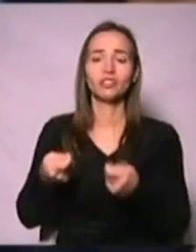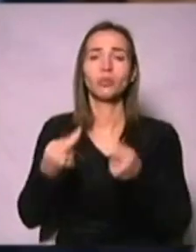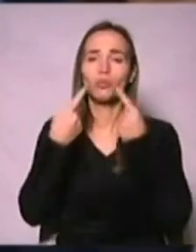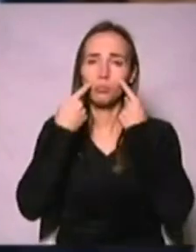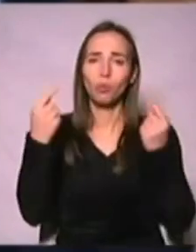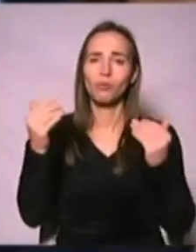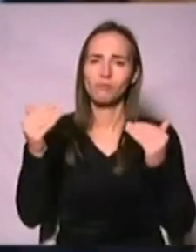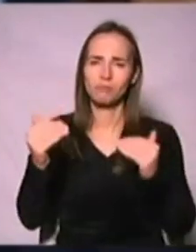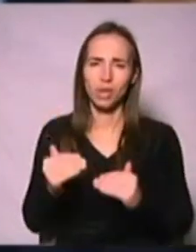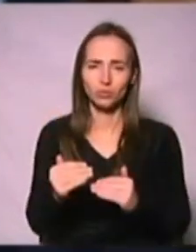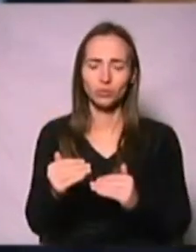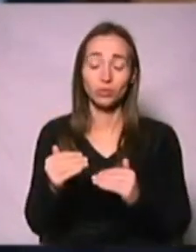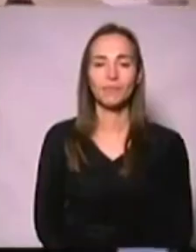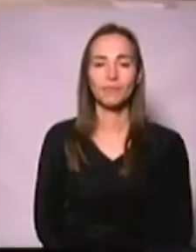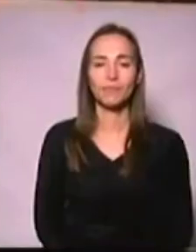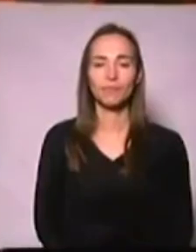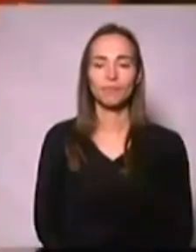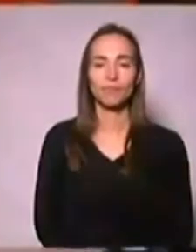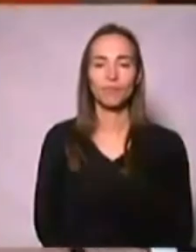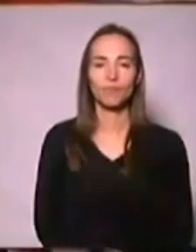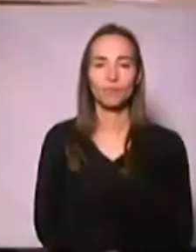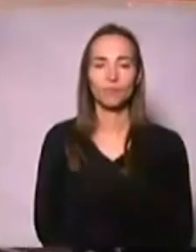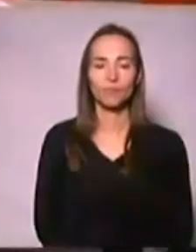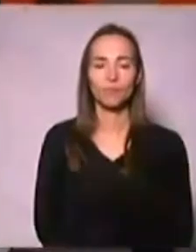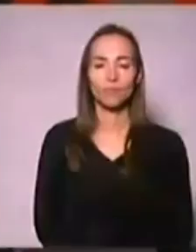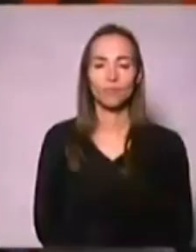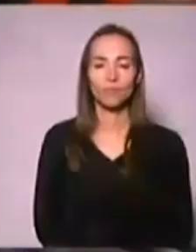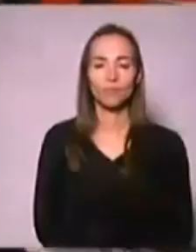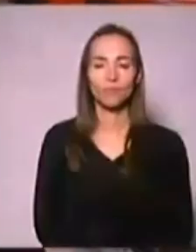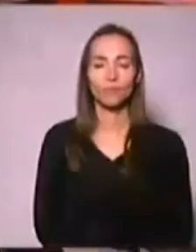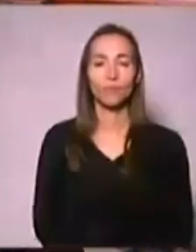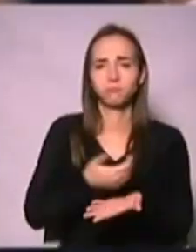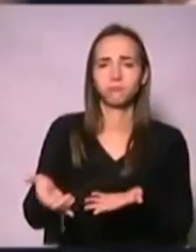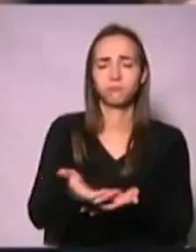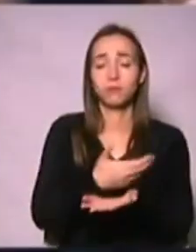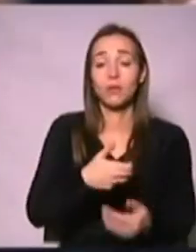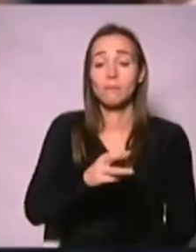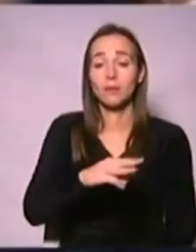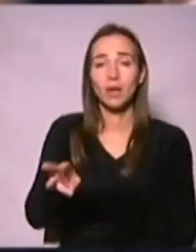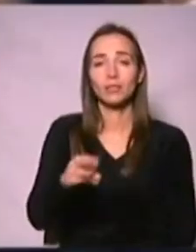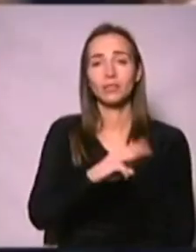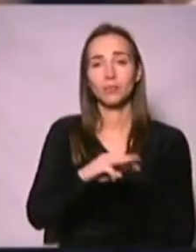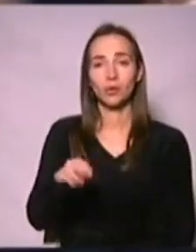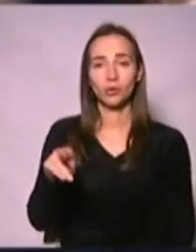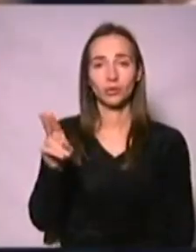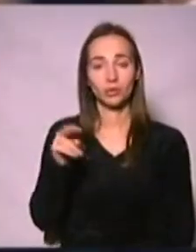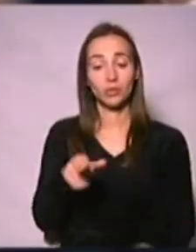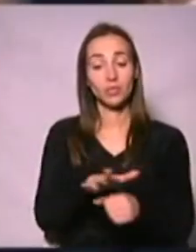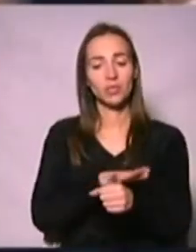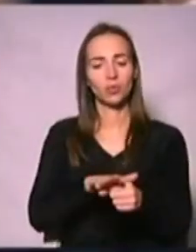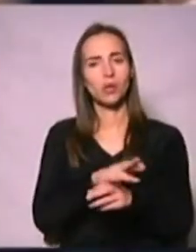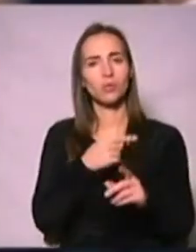para níveis excepcionalmente baixos os larguíssimo os milhares de milhões de euros que esta